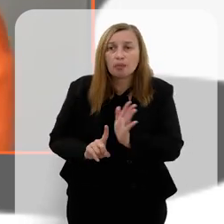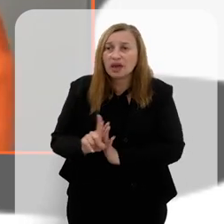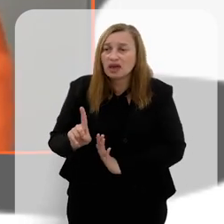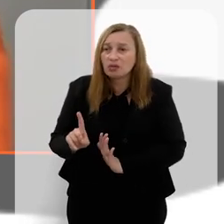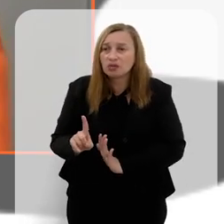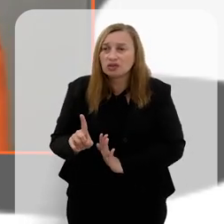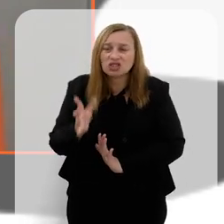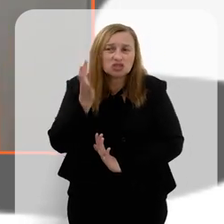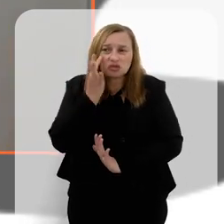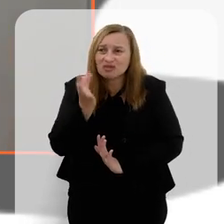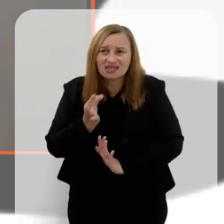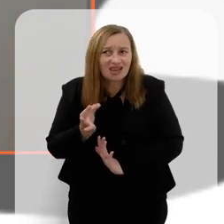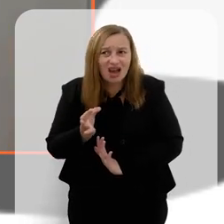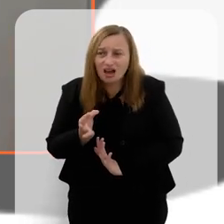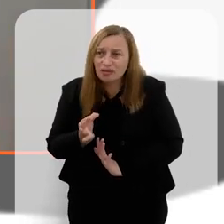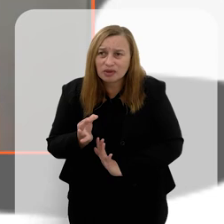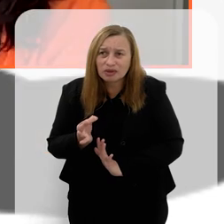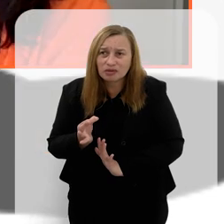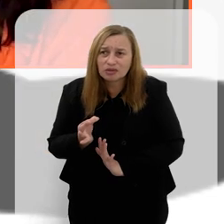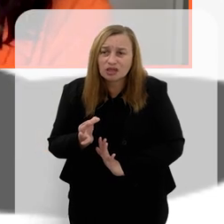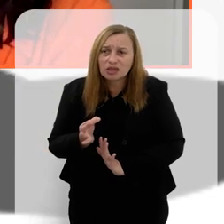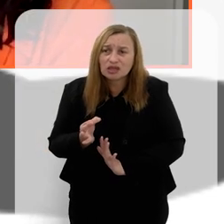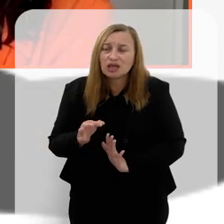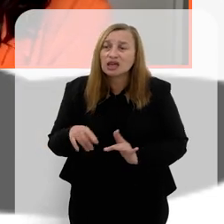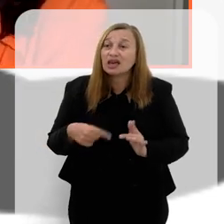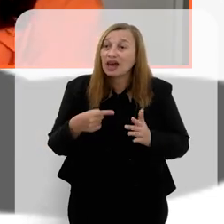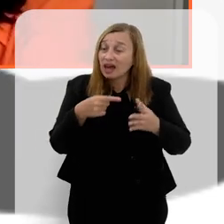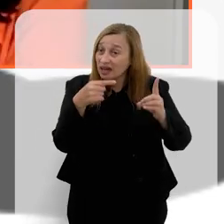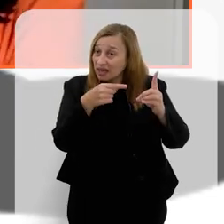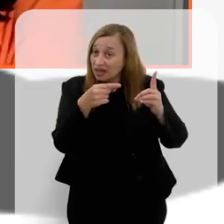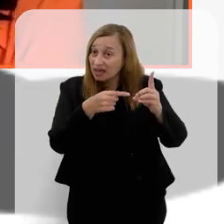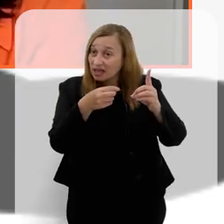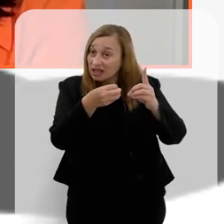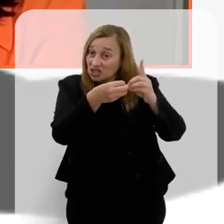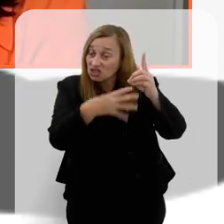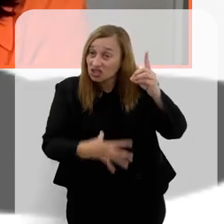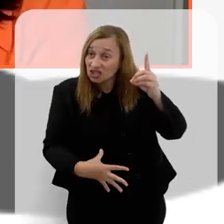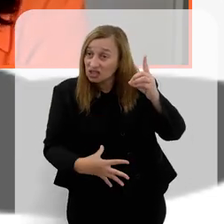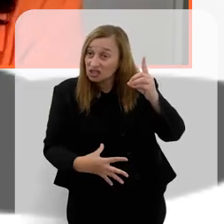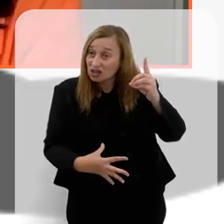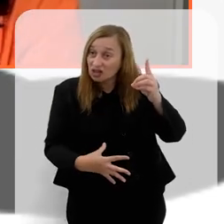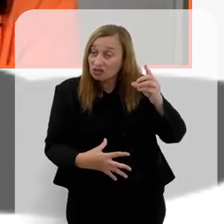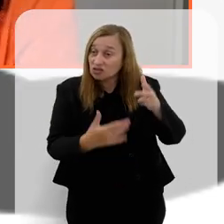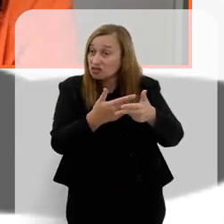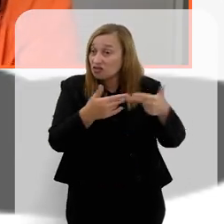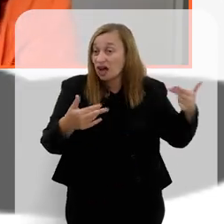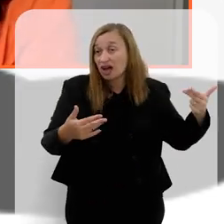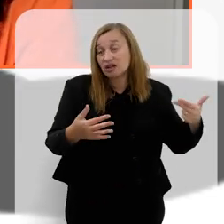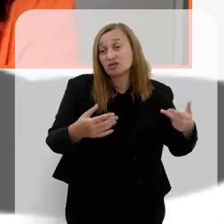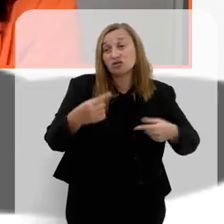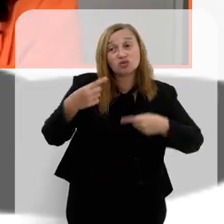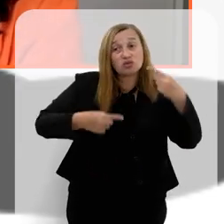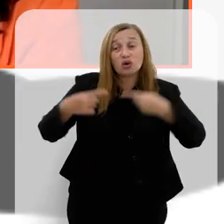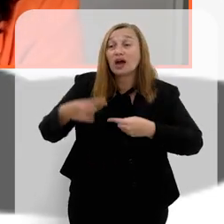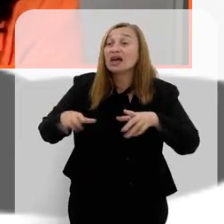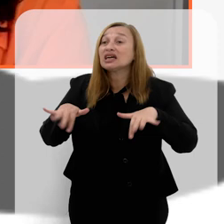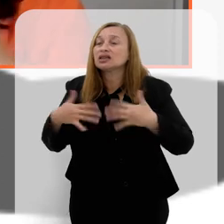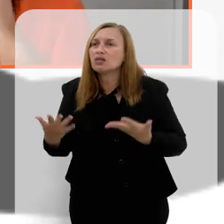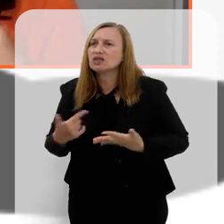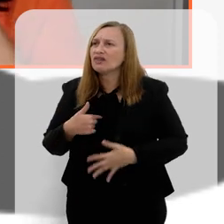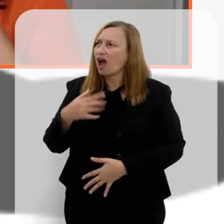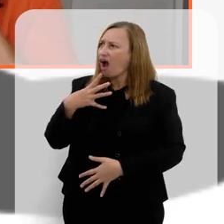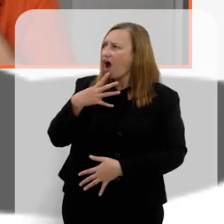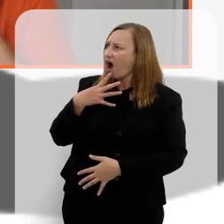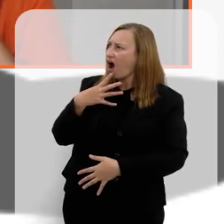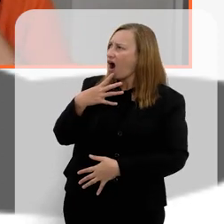não pergunta, a gente desconhece. Mas aqui ele transcreve diversos debates.